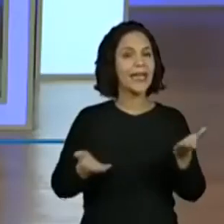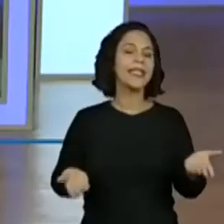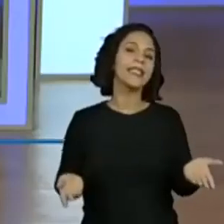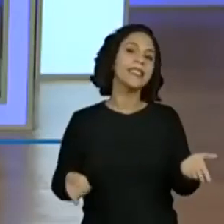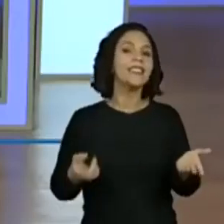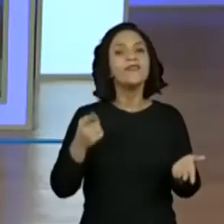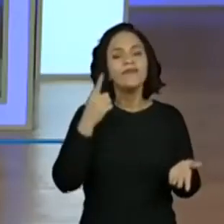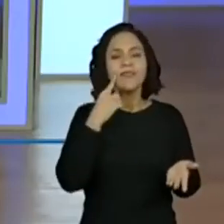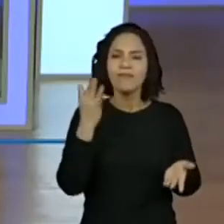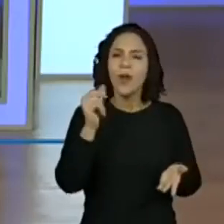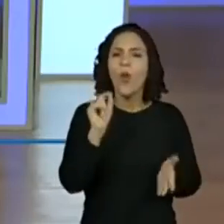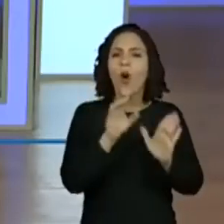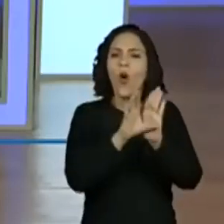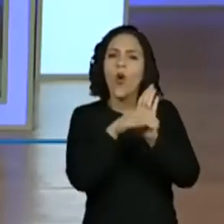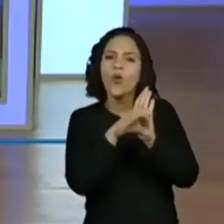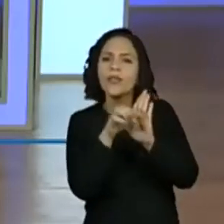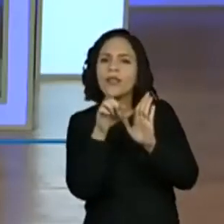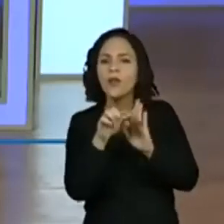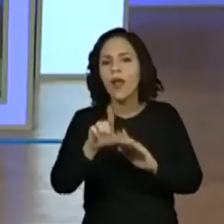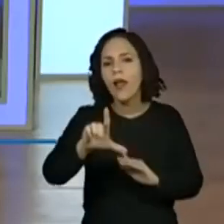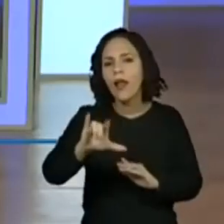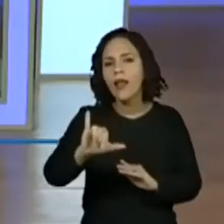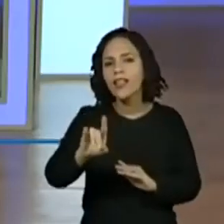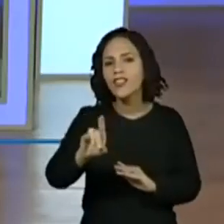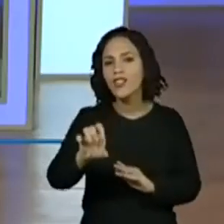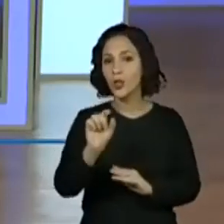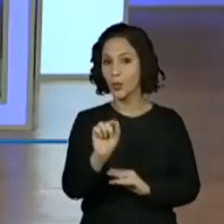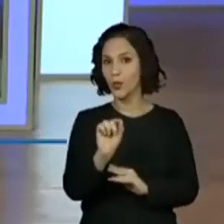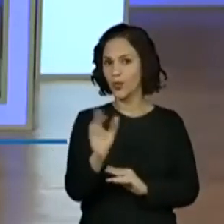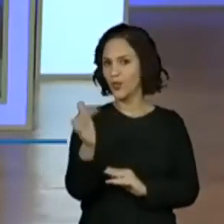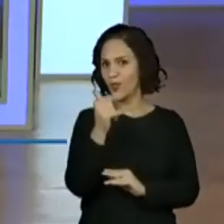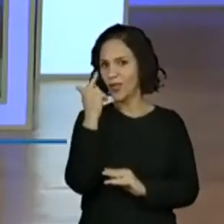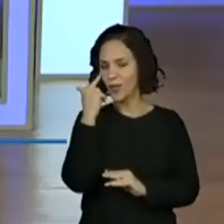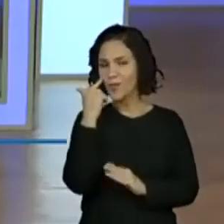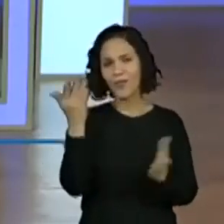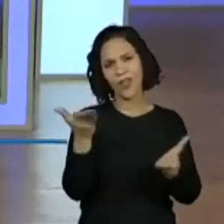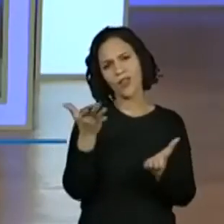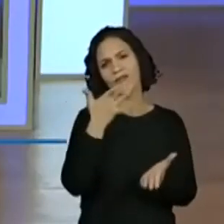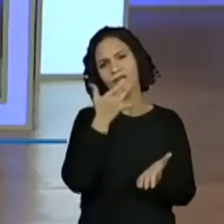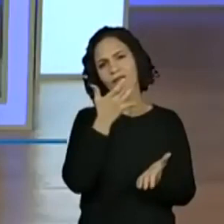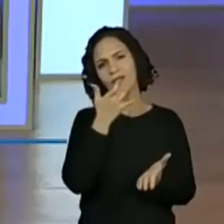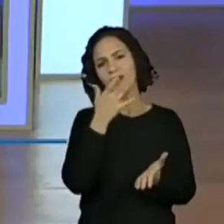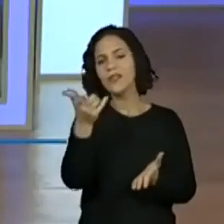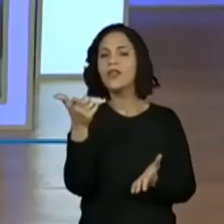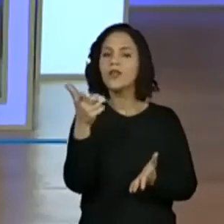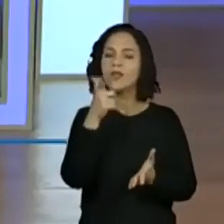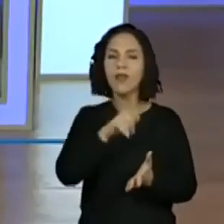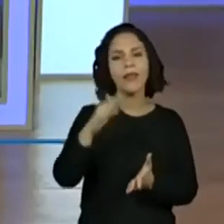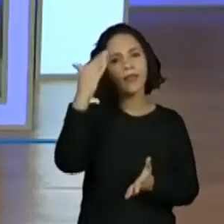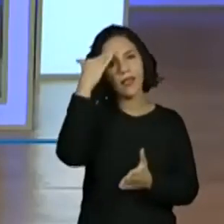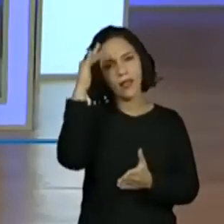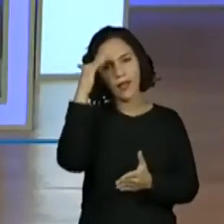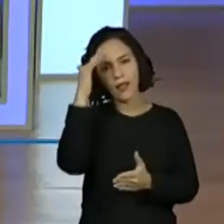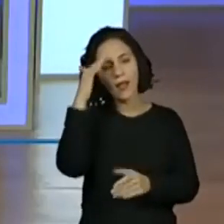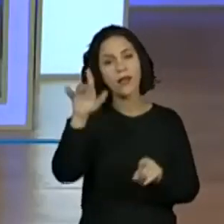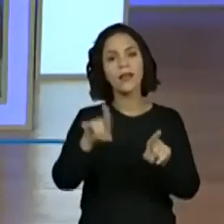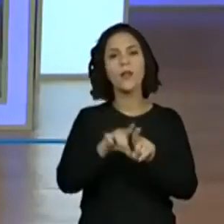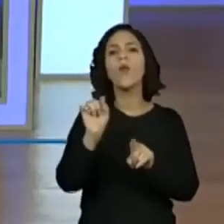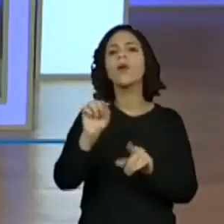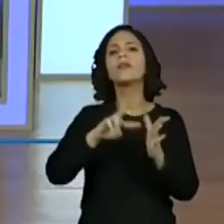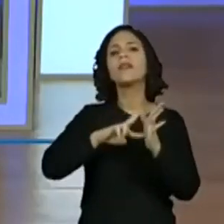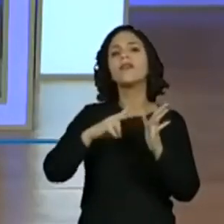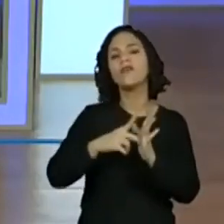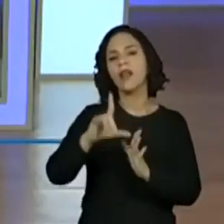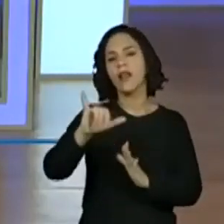o conceito mesmo, professora, do Sim. que é um lead? Então... E acho que agora vai ficar mais fácil para que vocês Sim. possam compreender o que é o lead